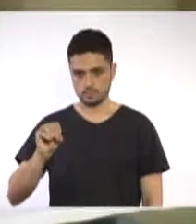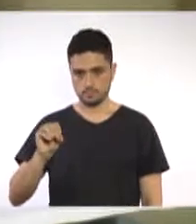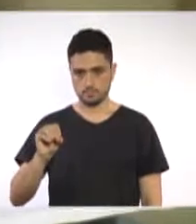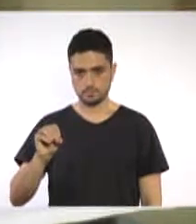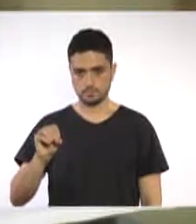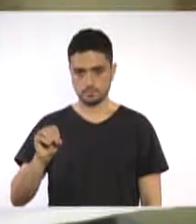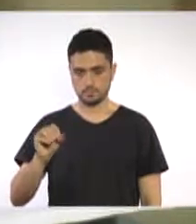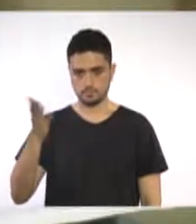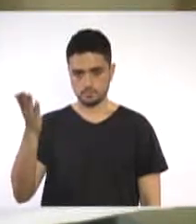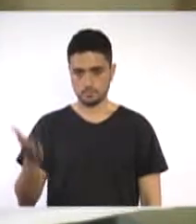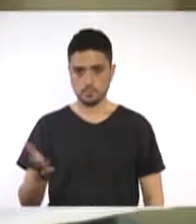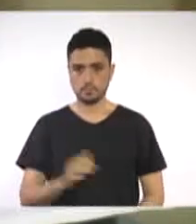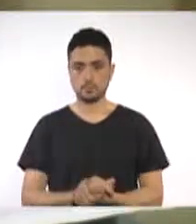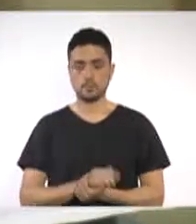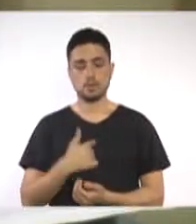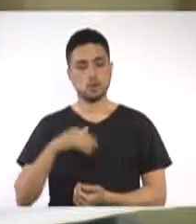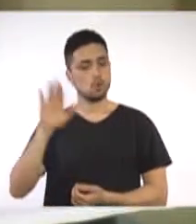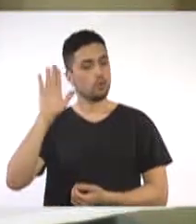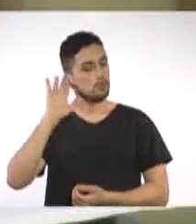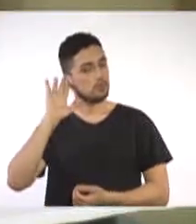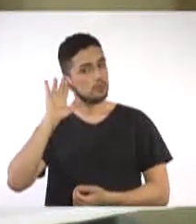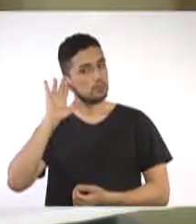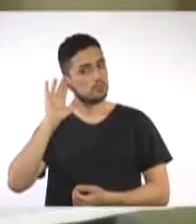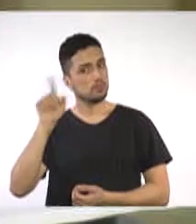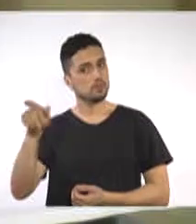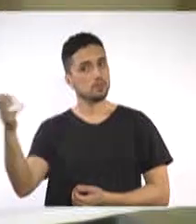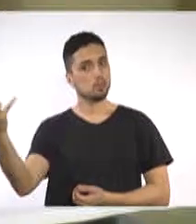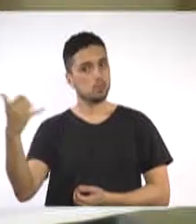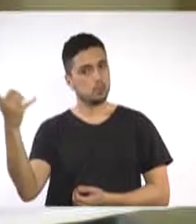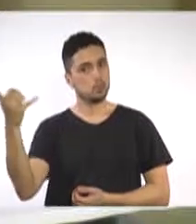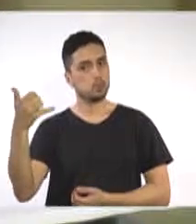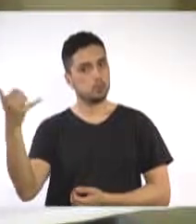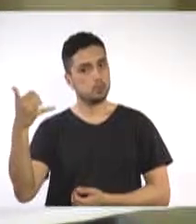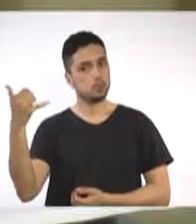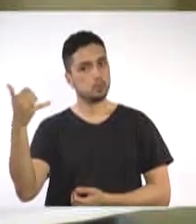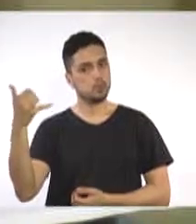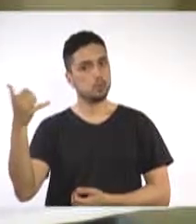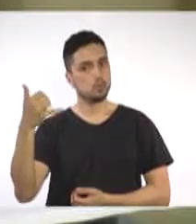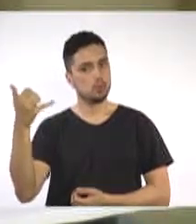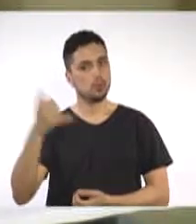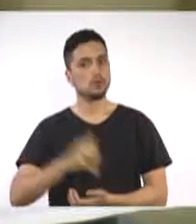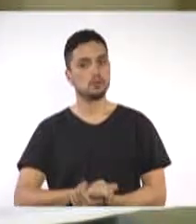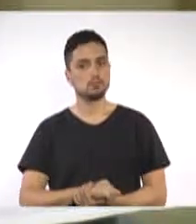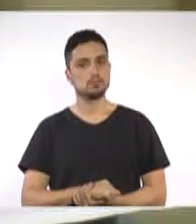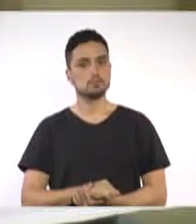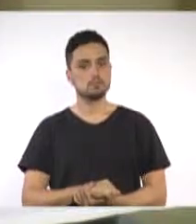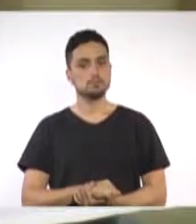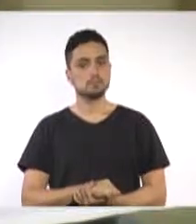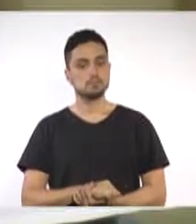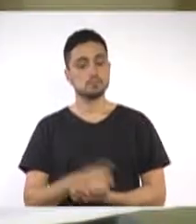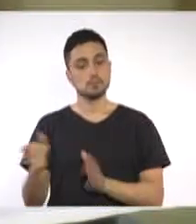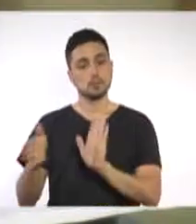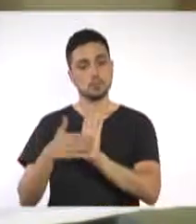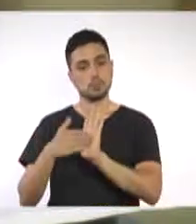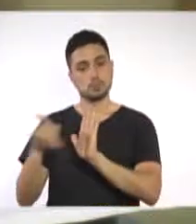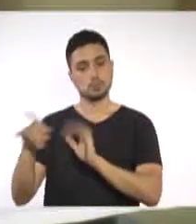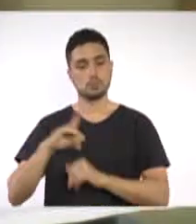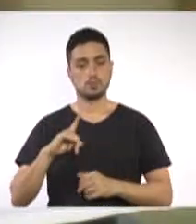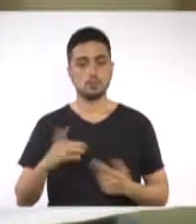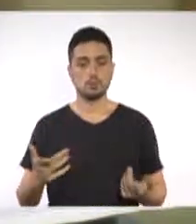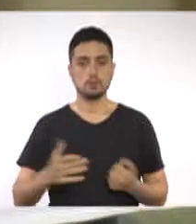ouvi com atenção o embasamento da sua proposta